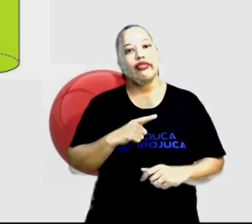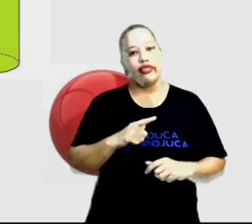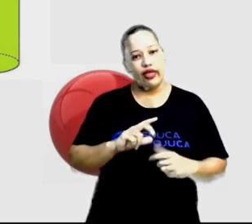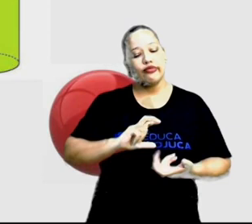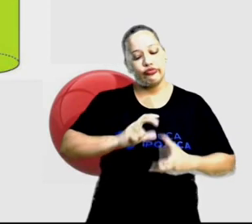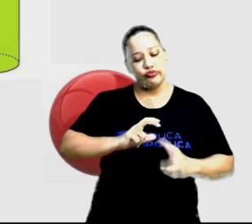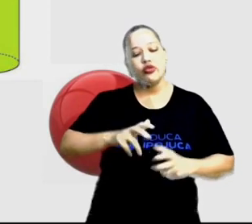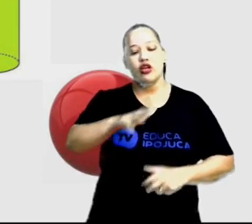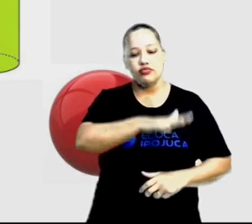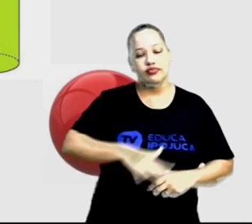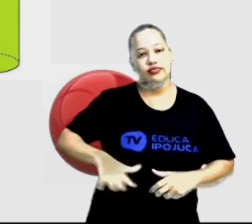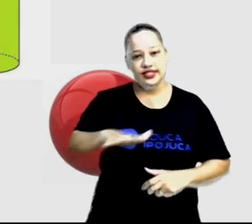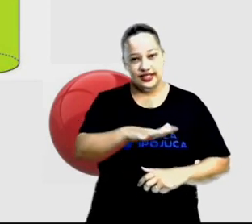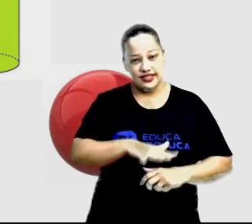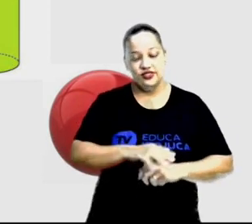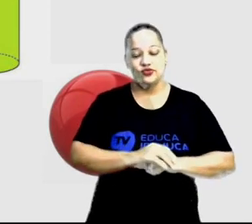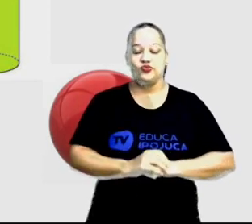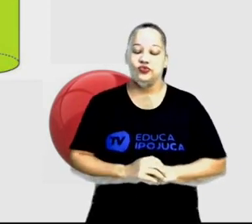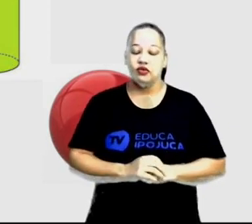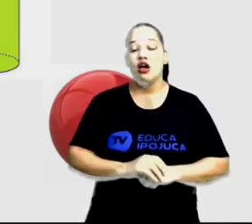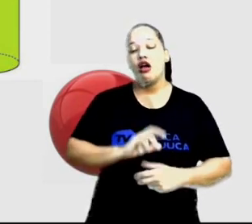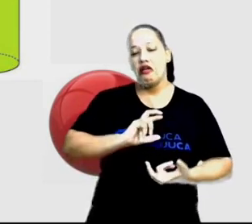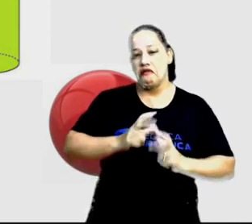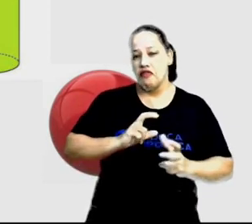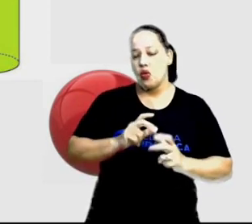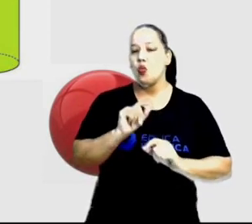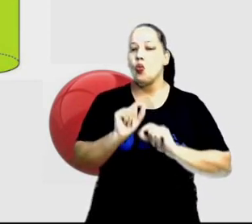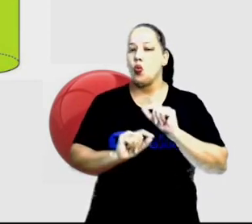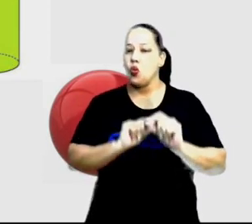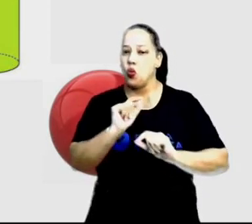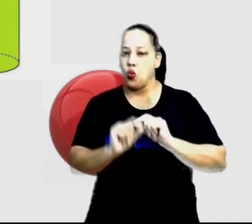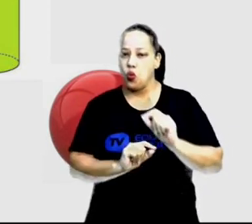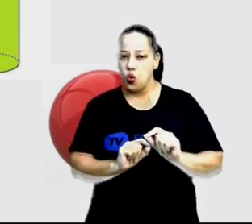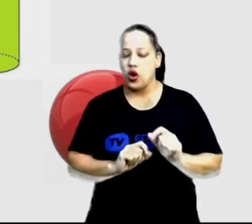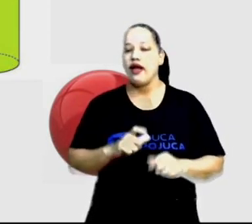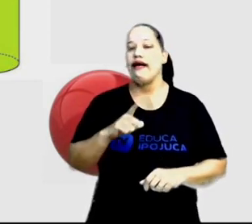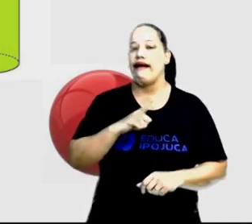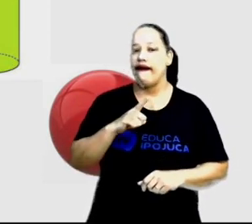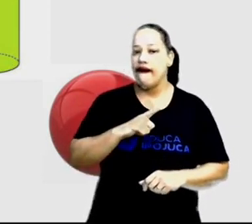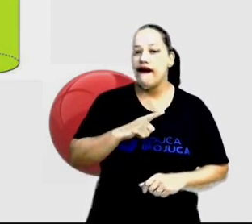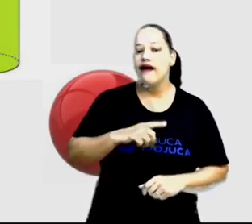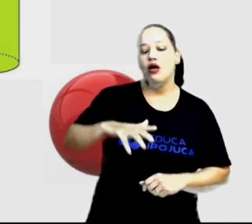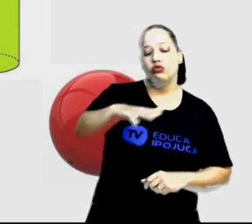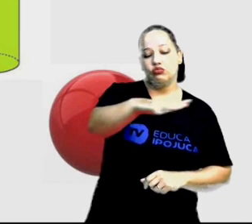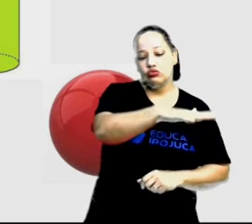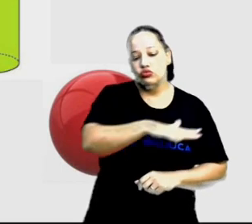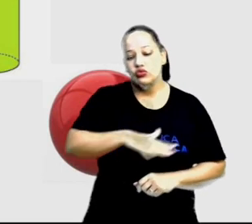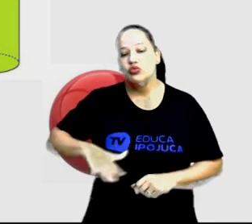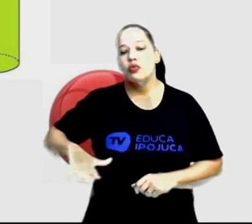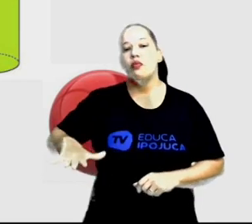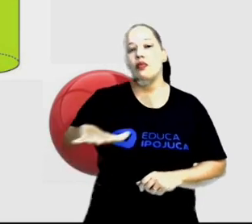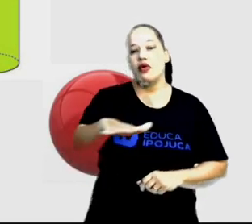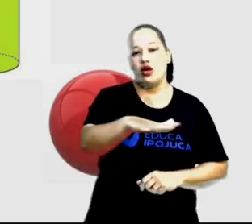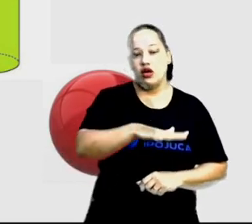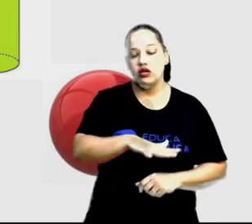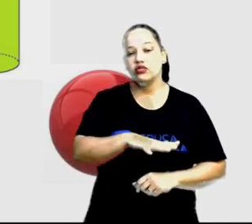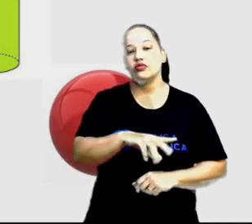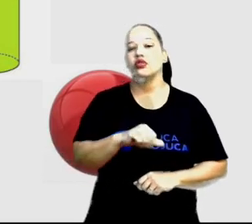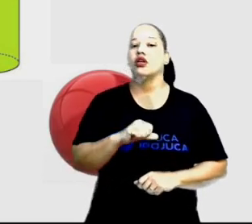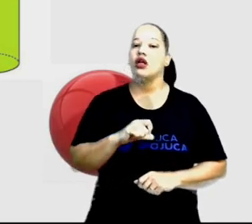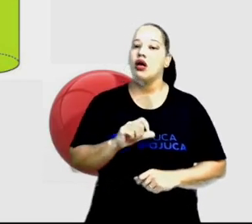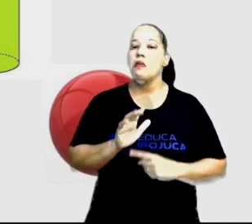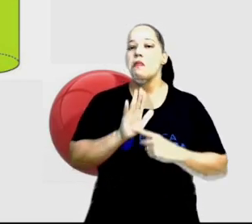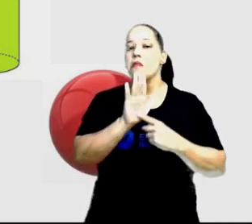espaciais. São figuras dispostas no espaço que